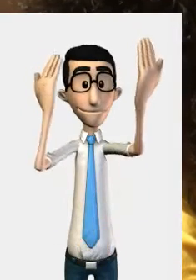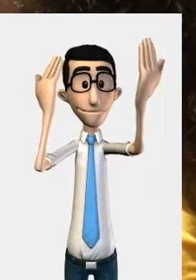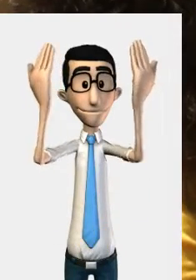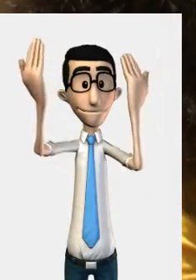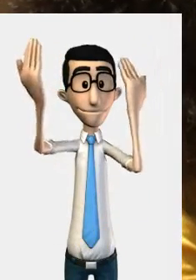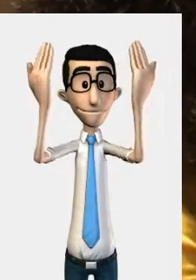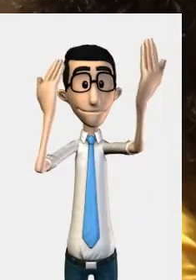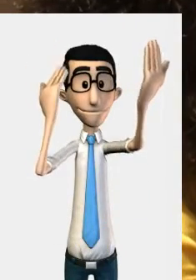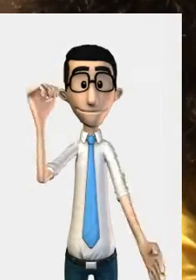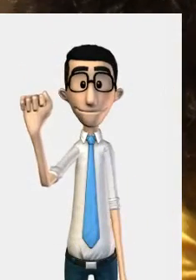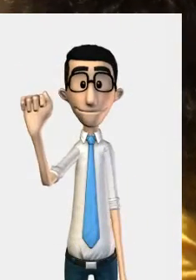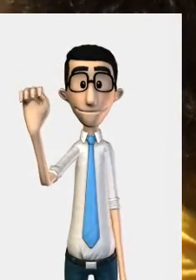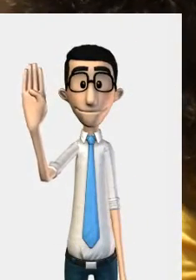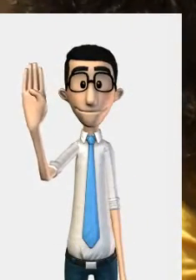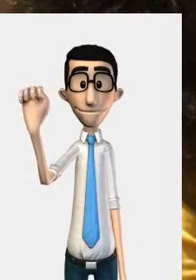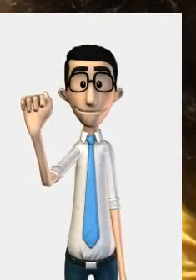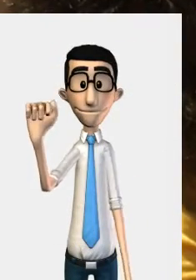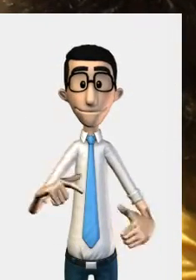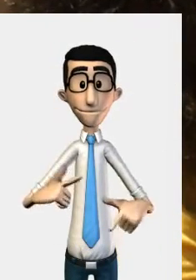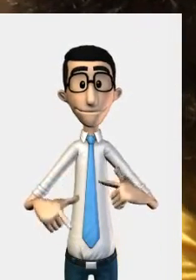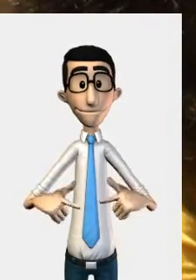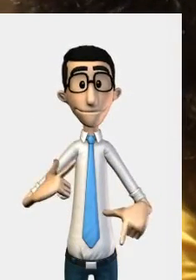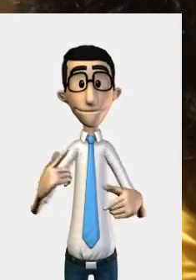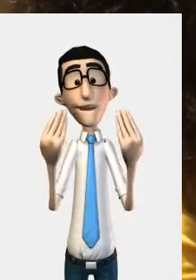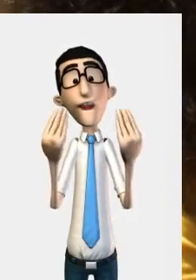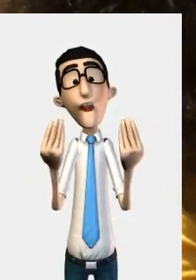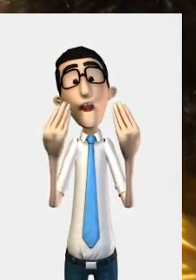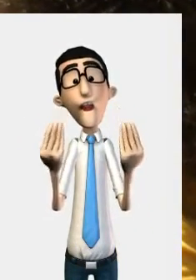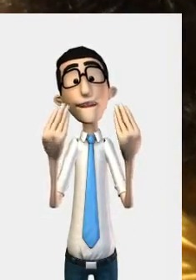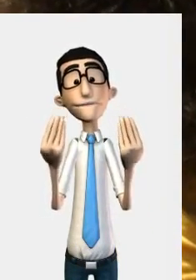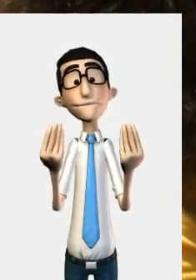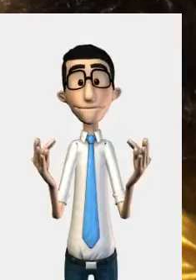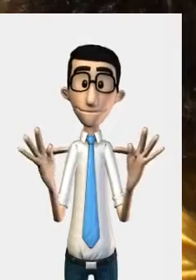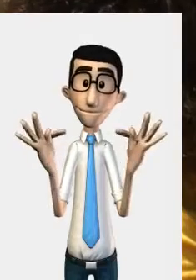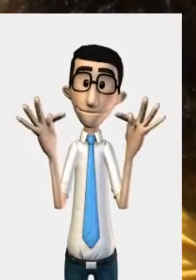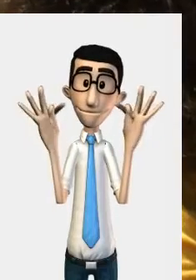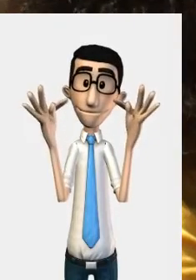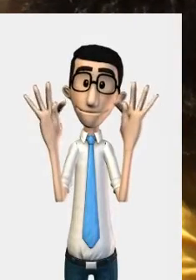ecolalia. Claro, se ela tá incorporando os personagens só